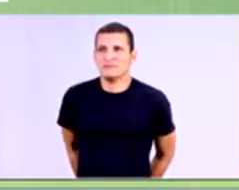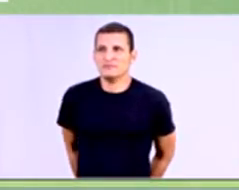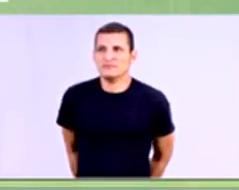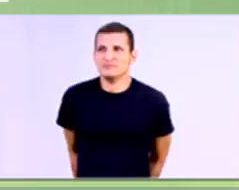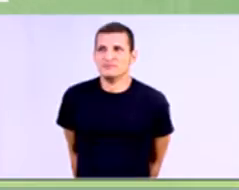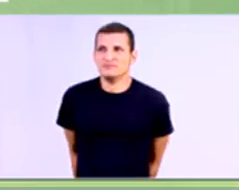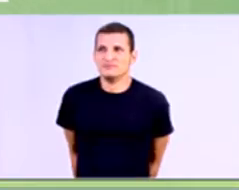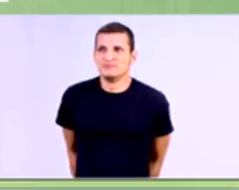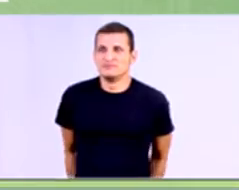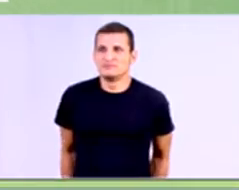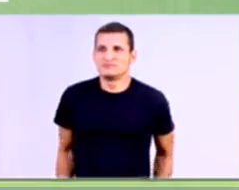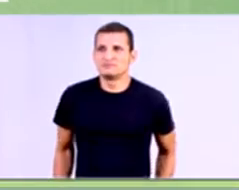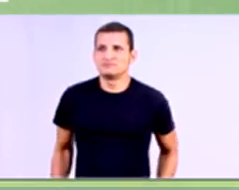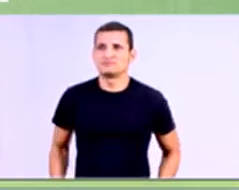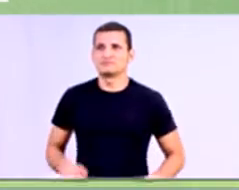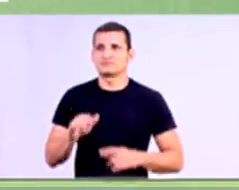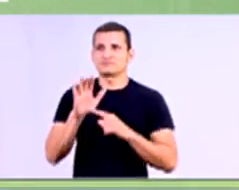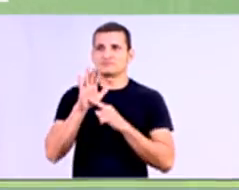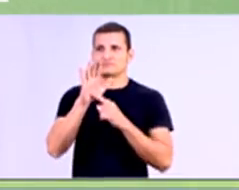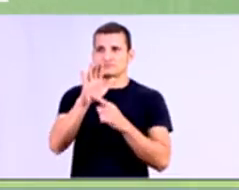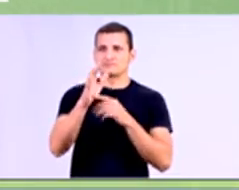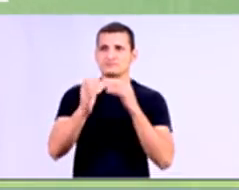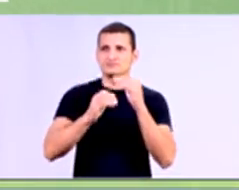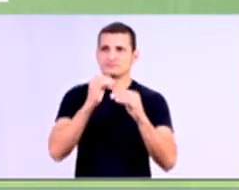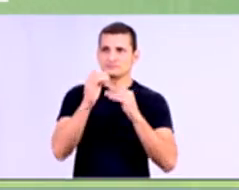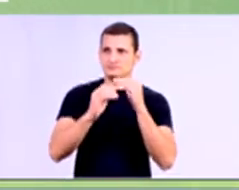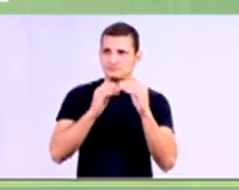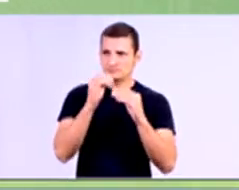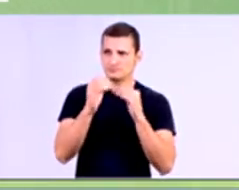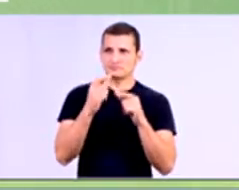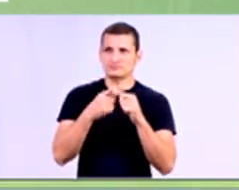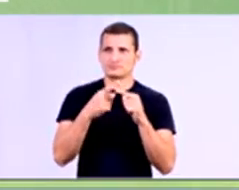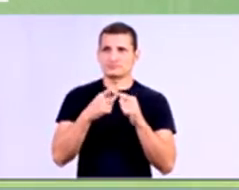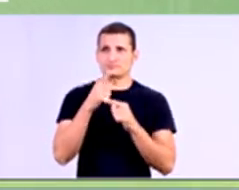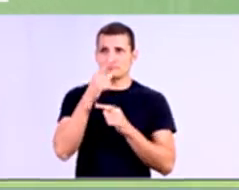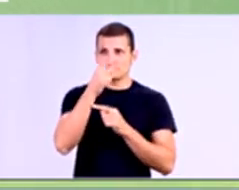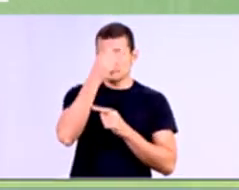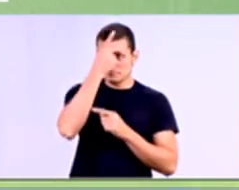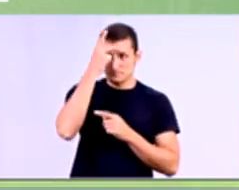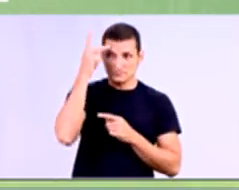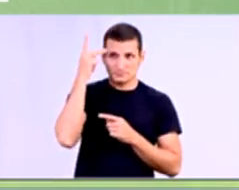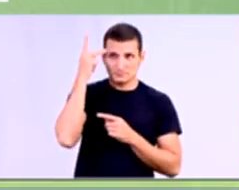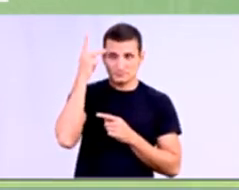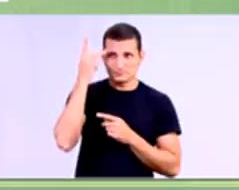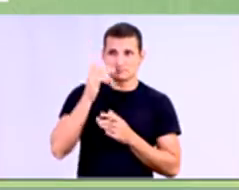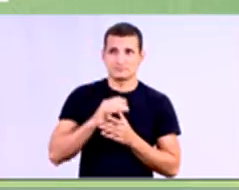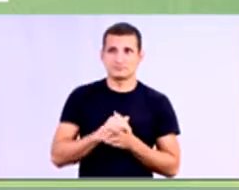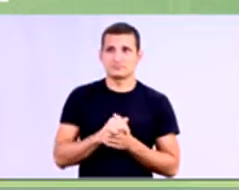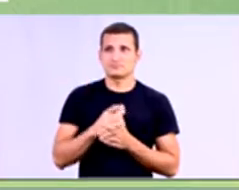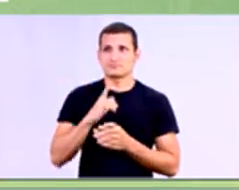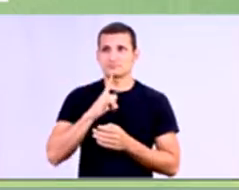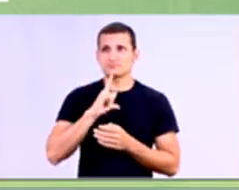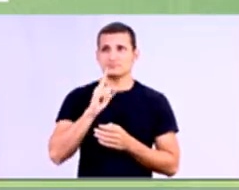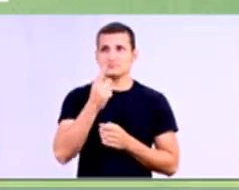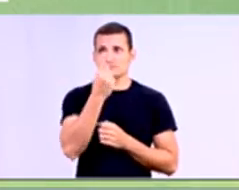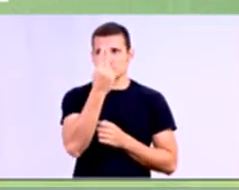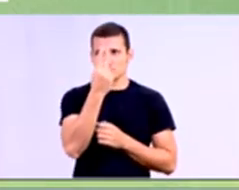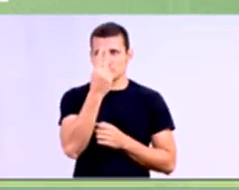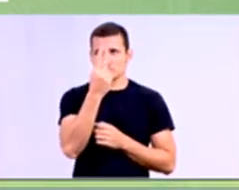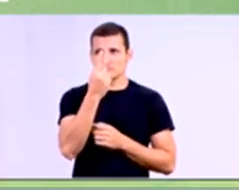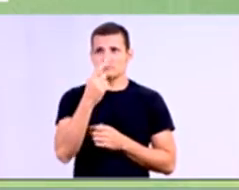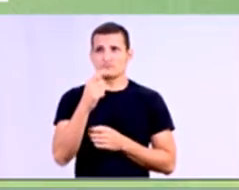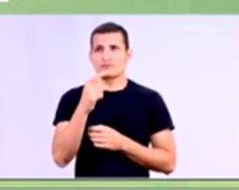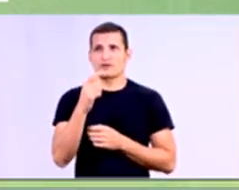Essa é a representação de banco de dados. Porque aqui dentro de pessoa, eu vou ter uma única